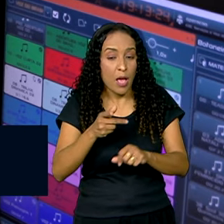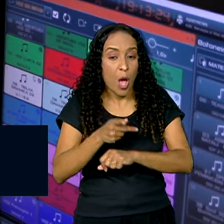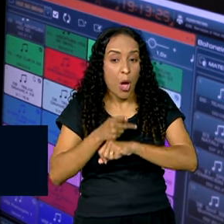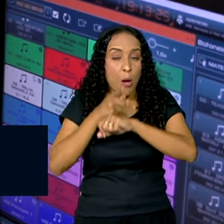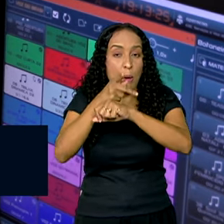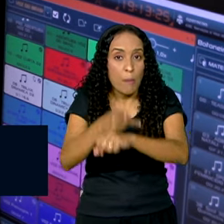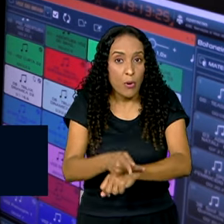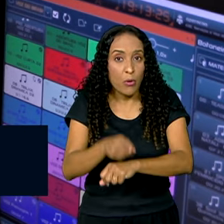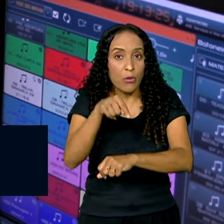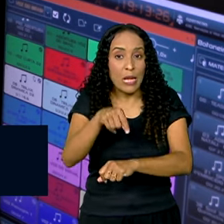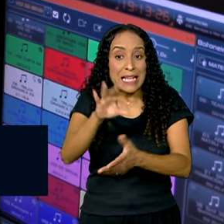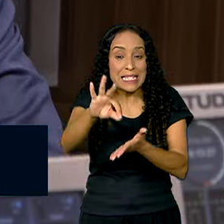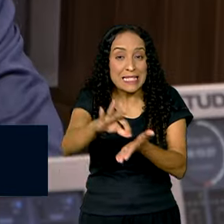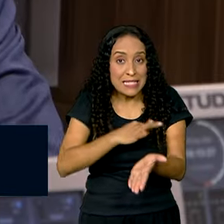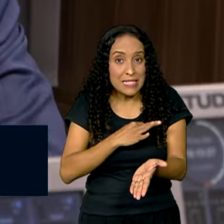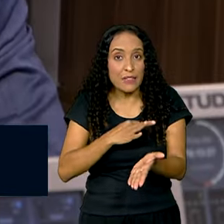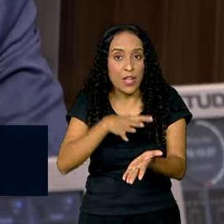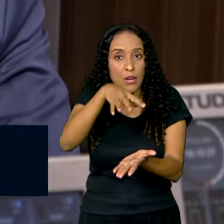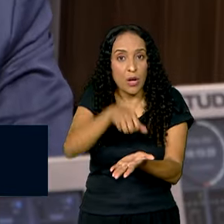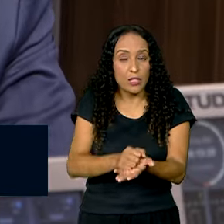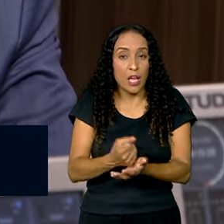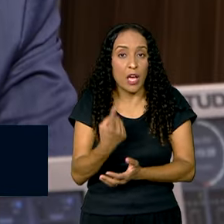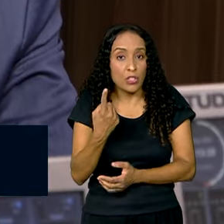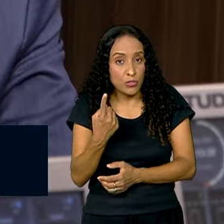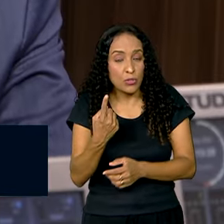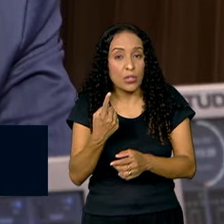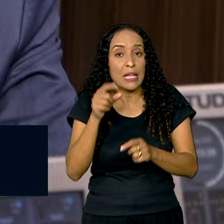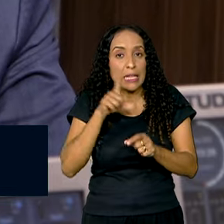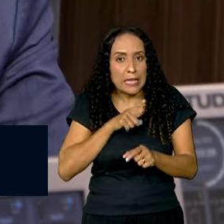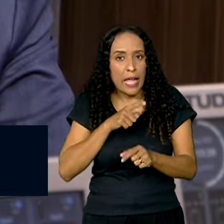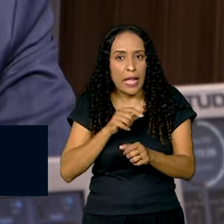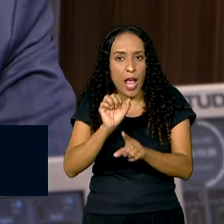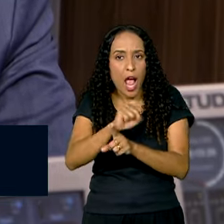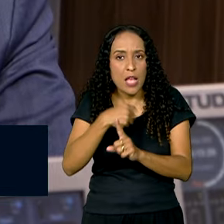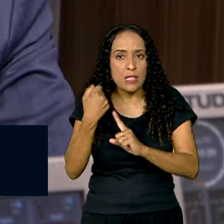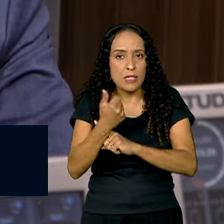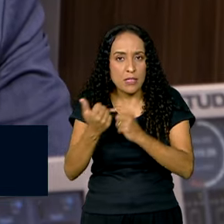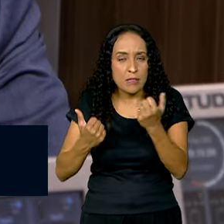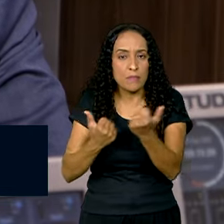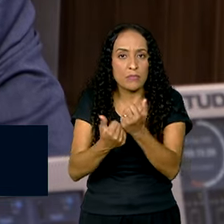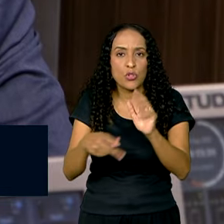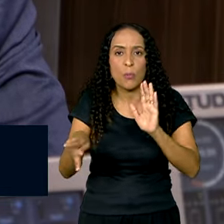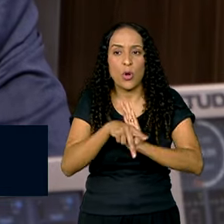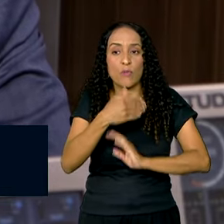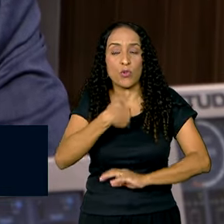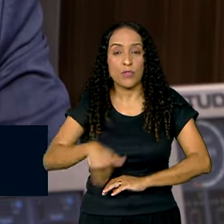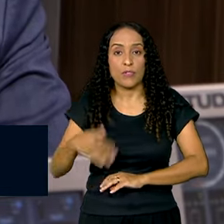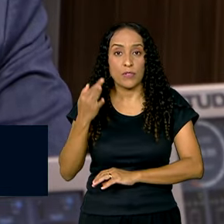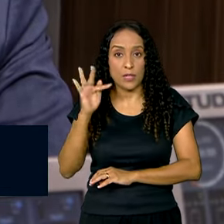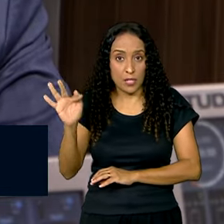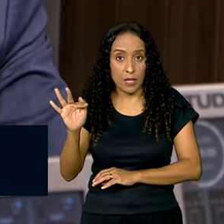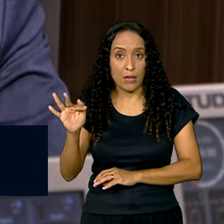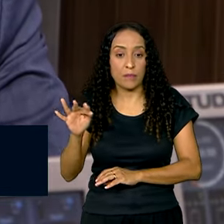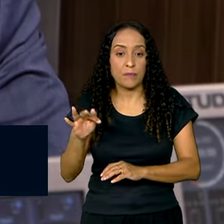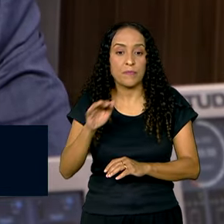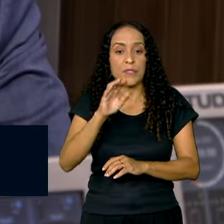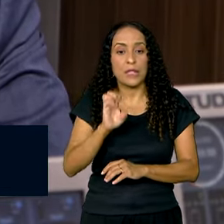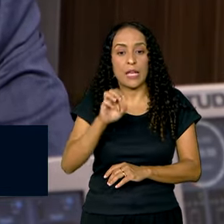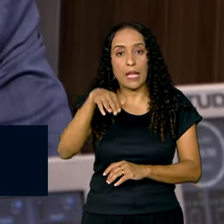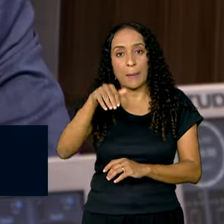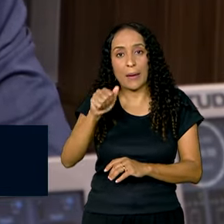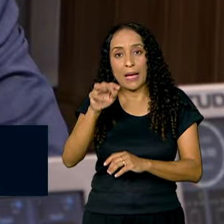né o se inscrever nesse cadastro Então a gente tem as assistências né do do próprio governo federal né a em